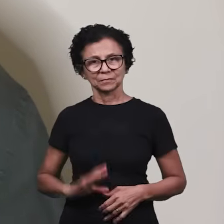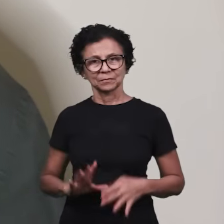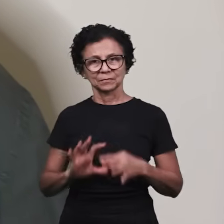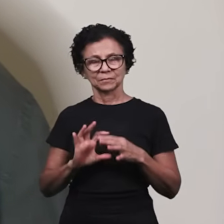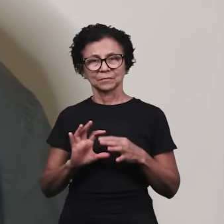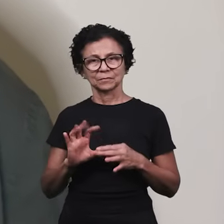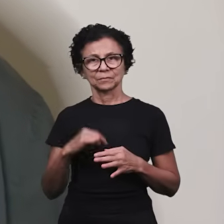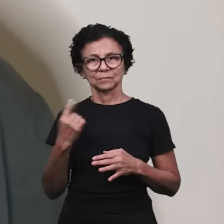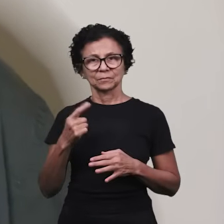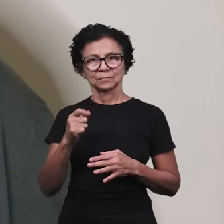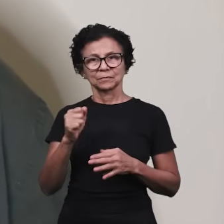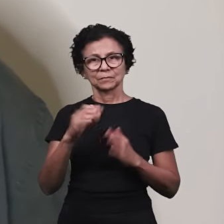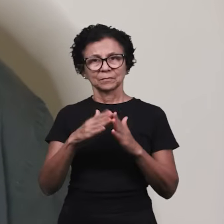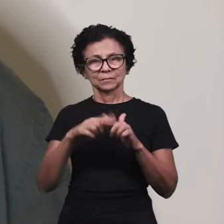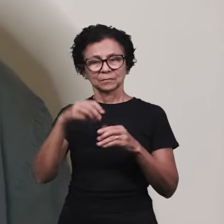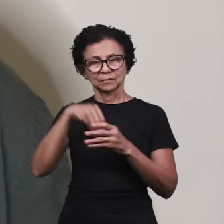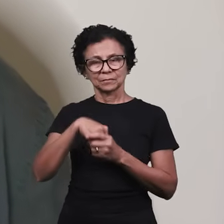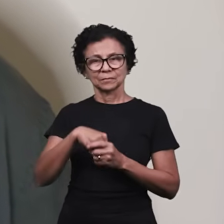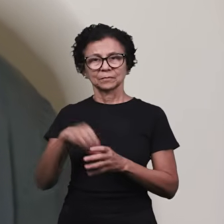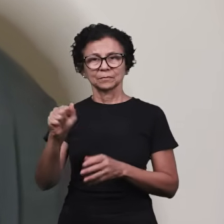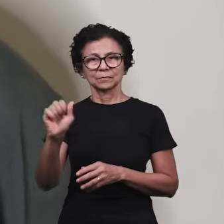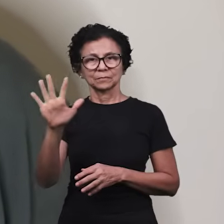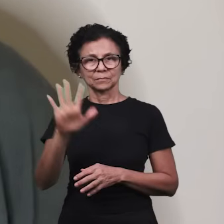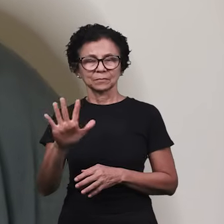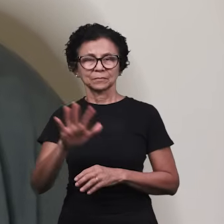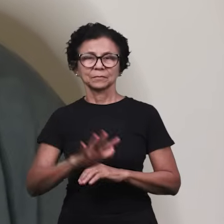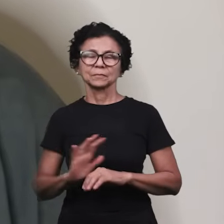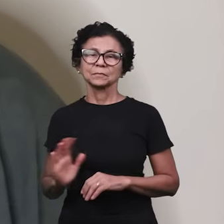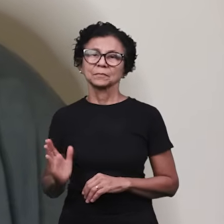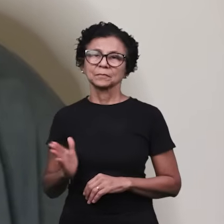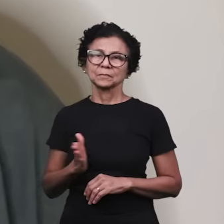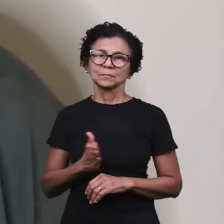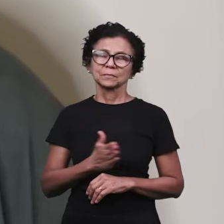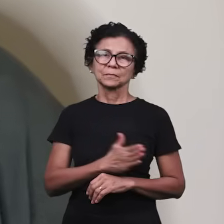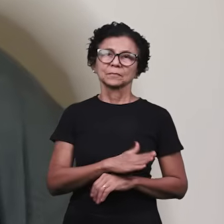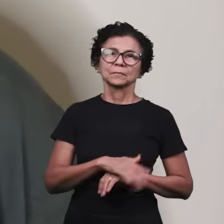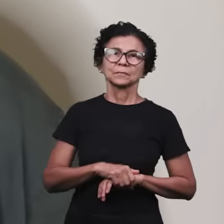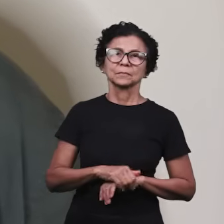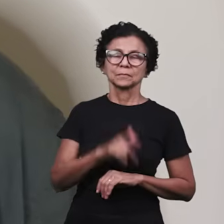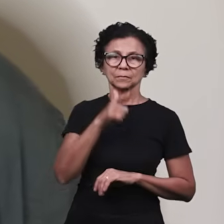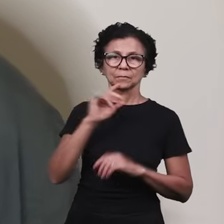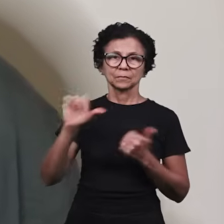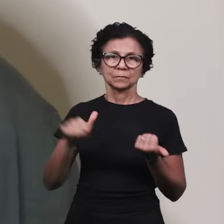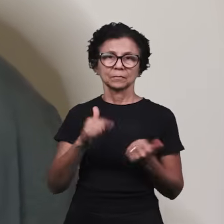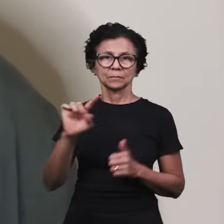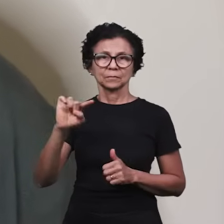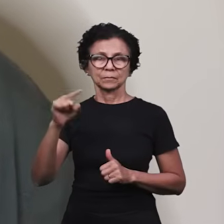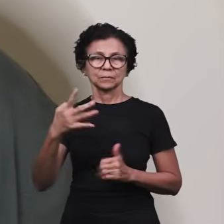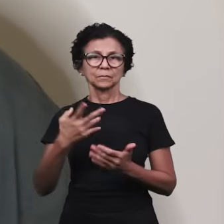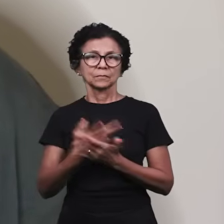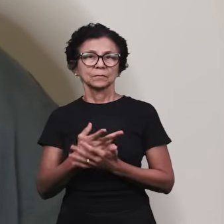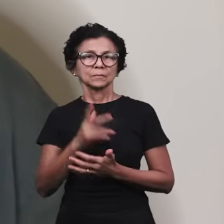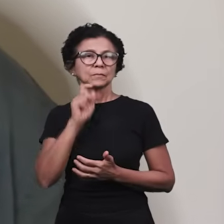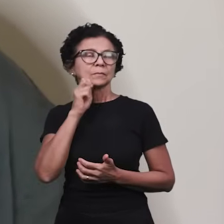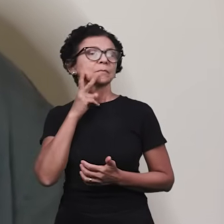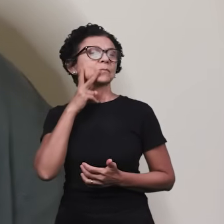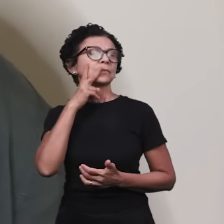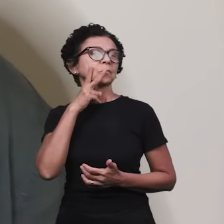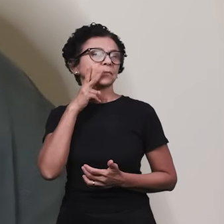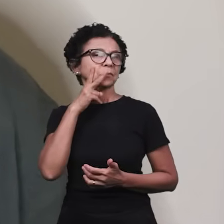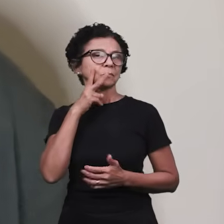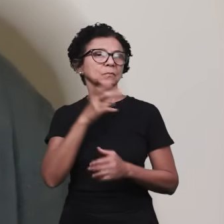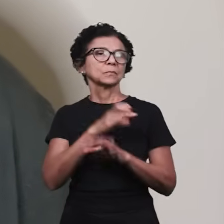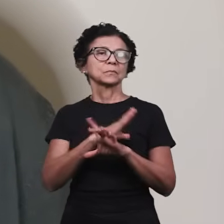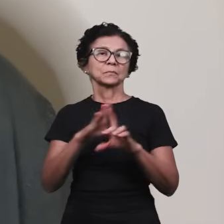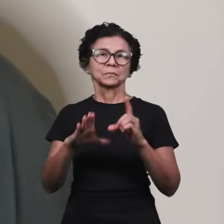as igrejas da Europa. Aleluia! Logo após o batismo, a igreja reuniu-se para a ministração da Ceia do